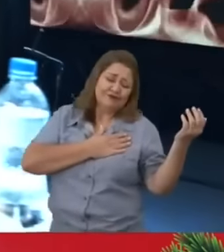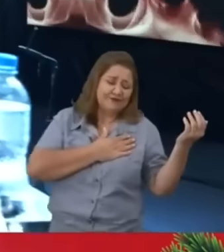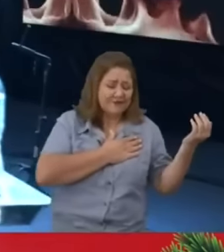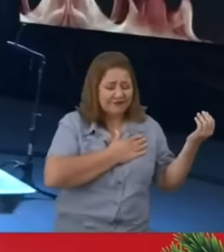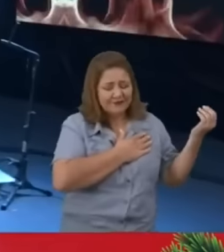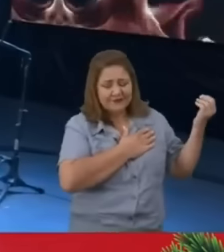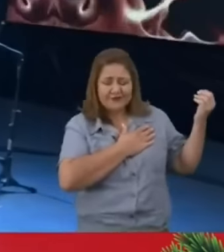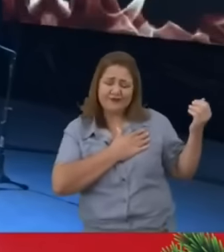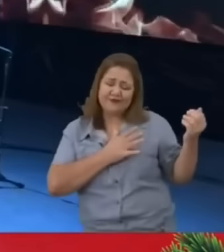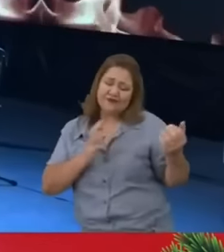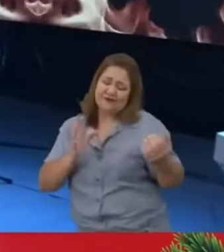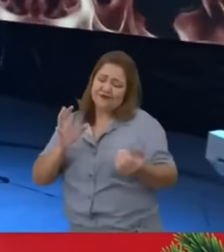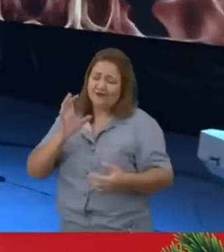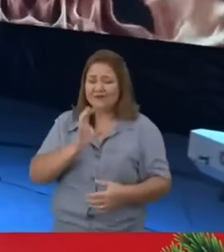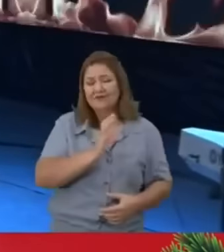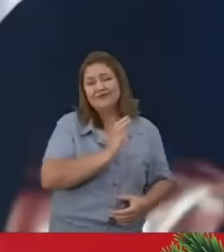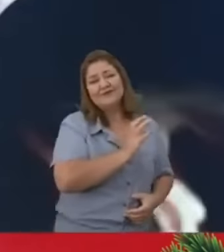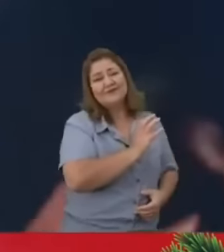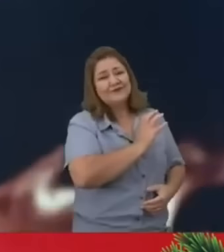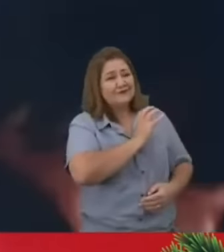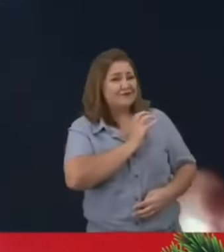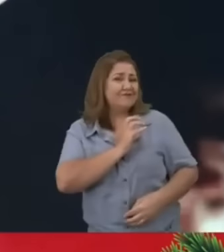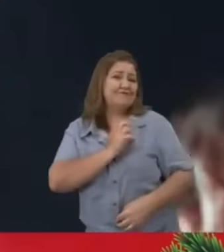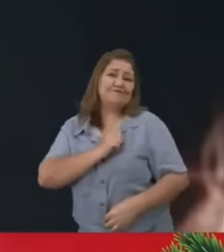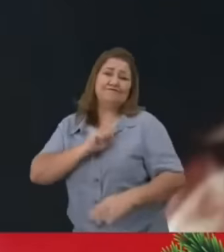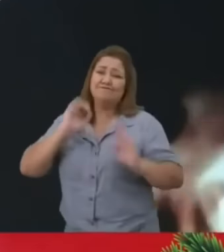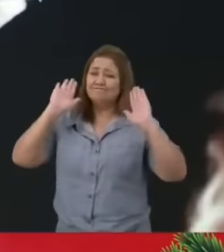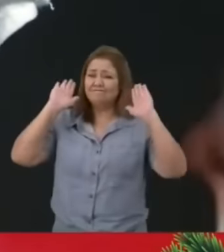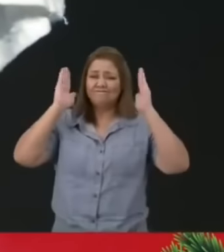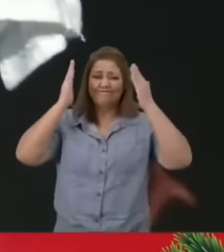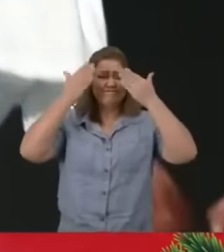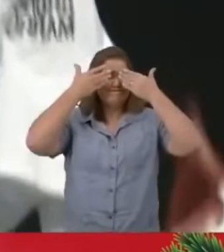O amor fica cego.